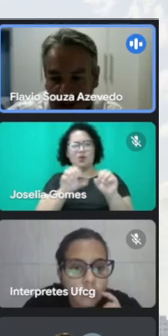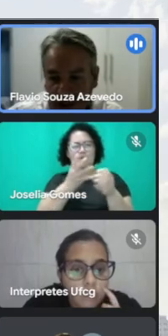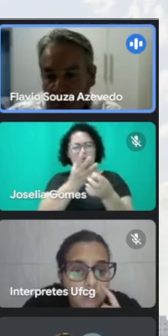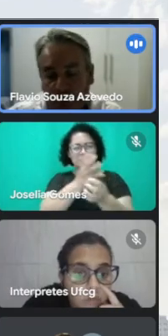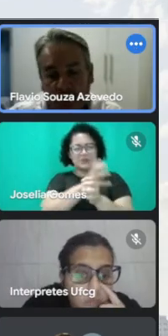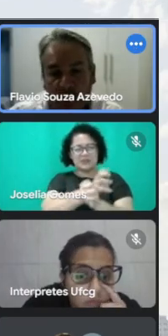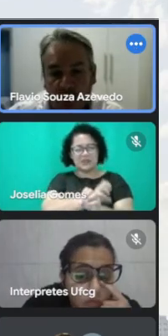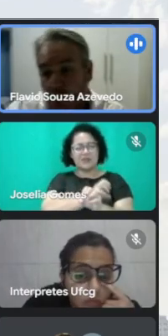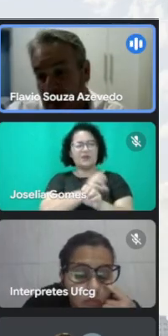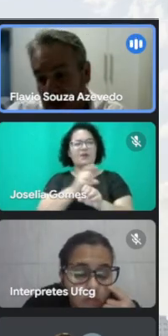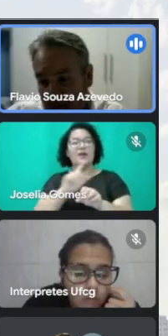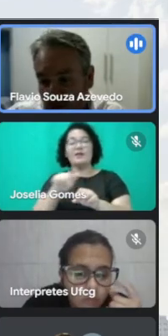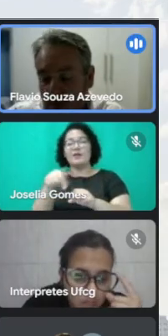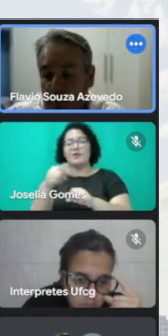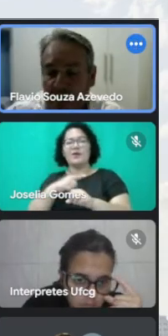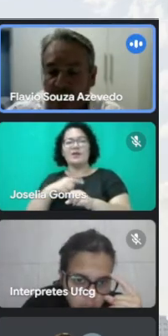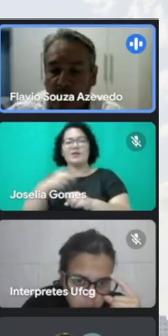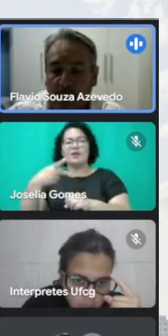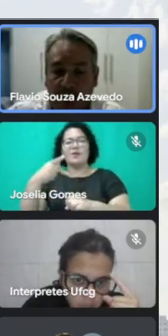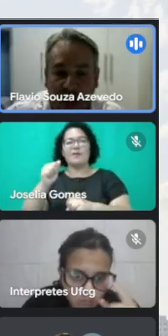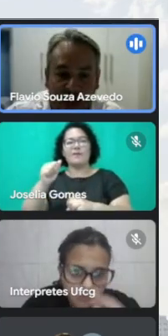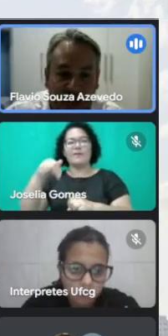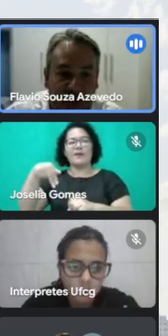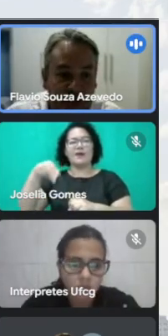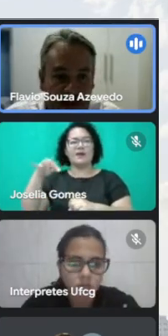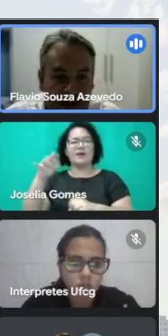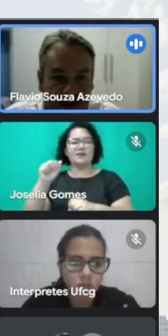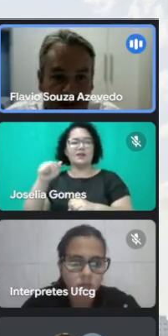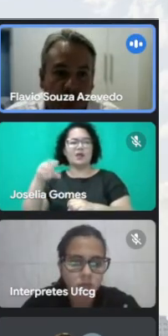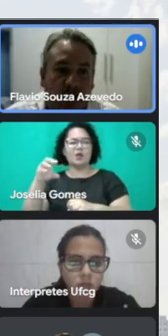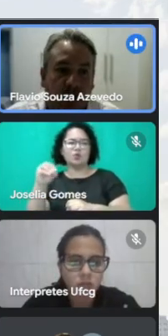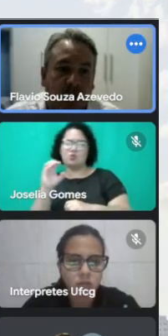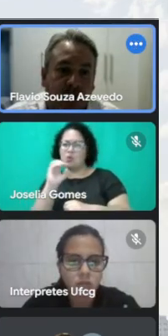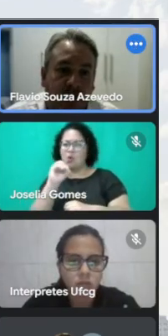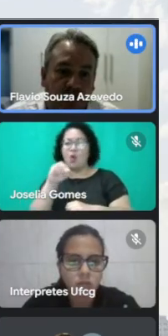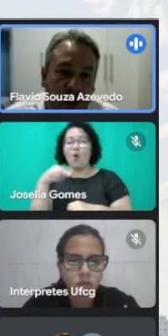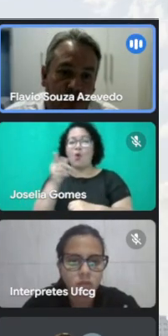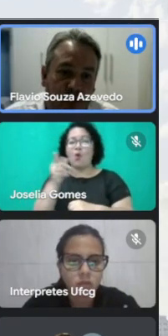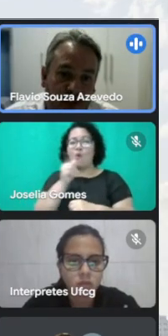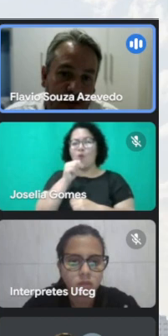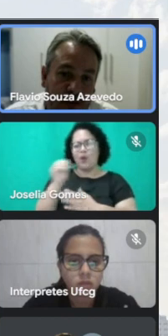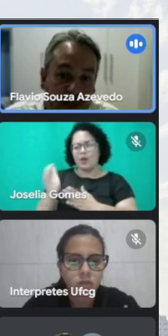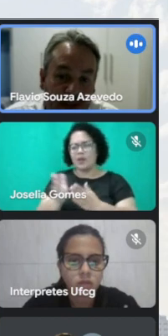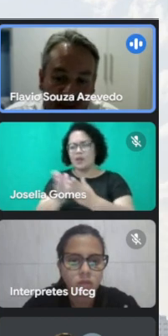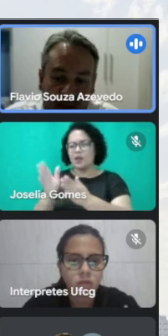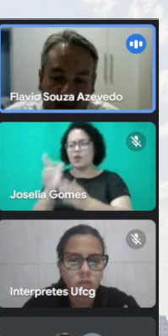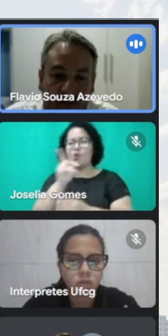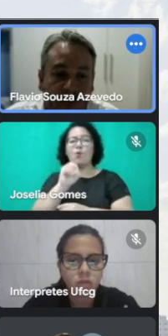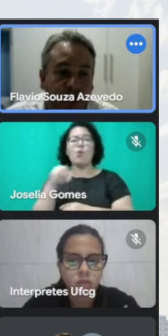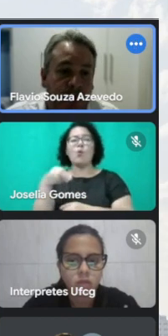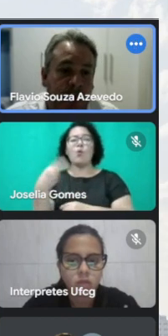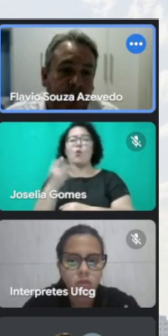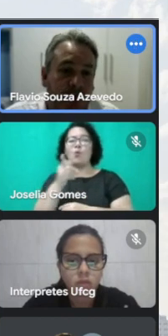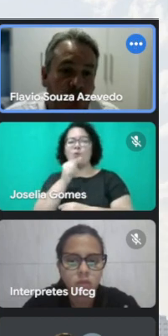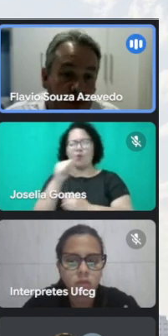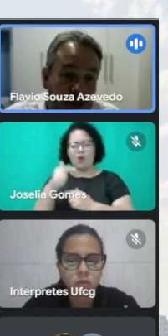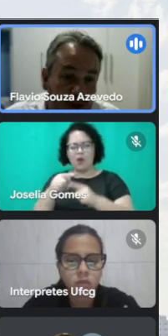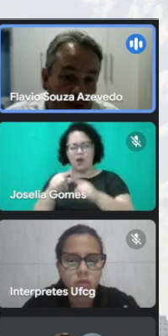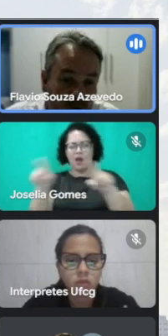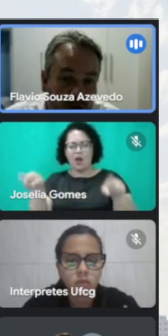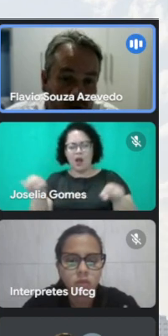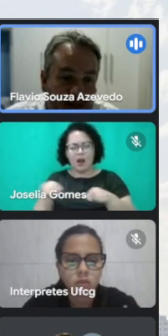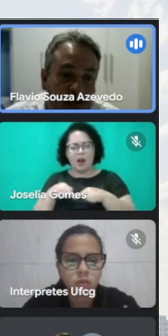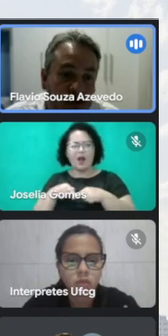um rio, ou um lago. Então, é uma área de transição, né, um ecossistema de transição. No